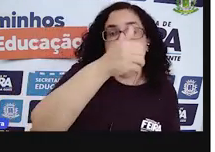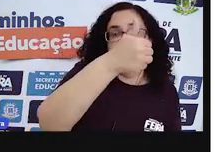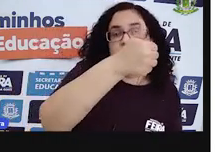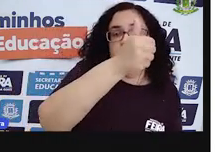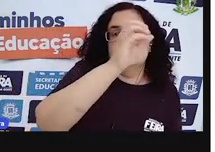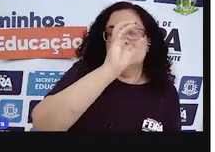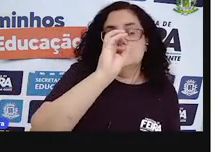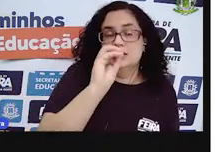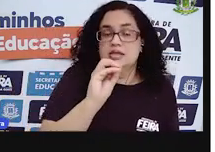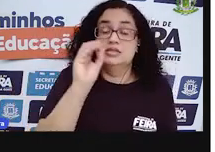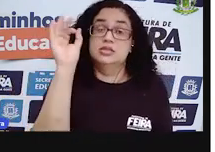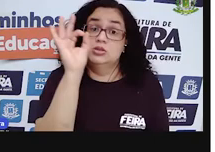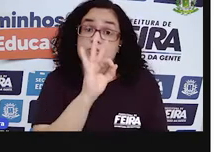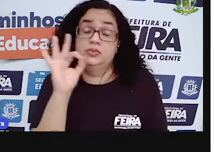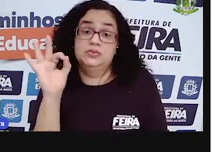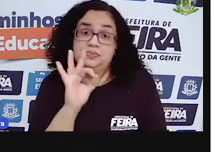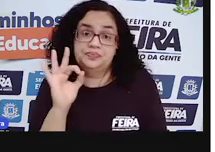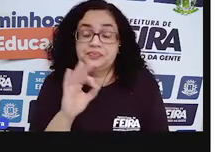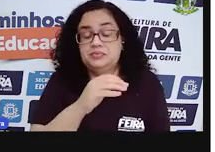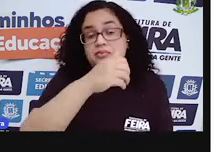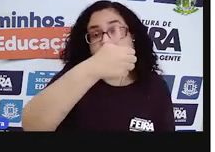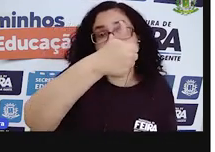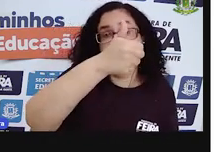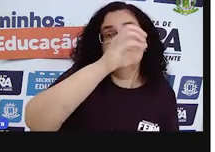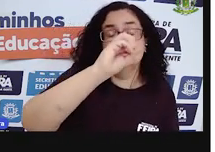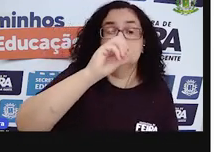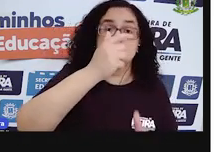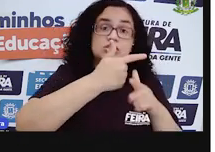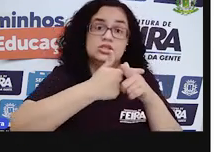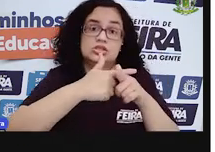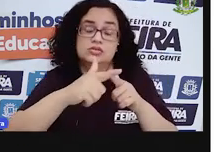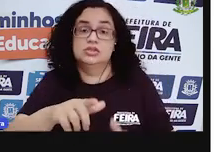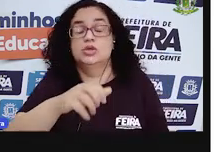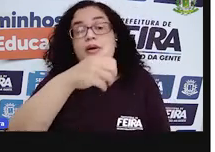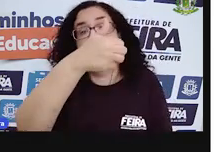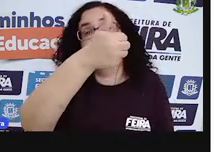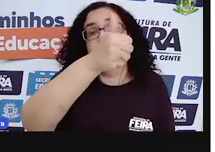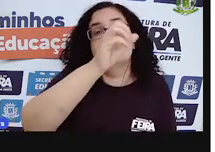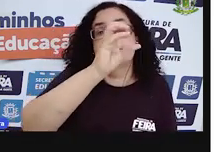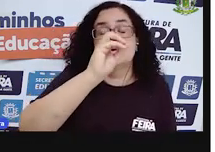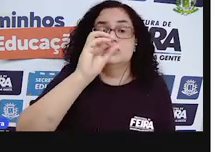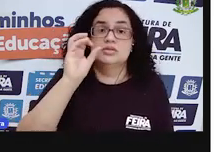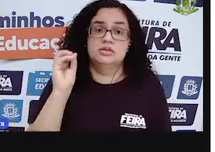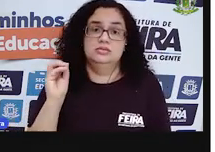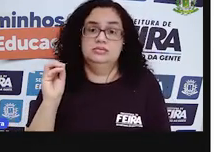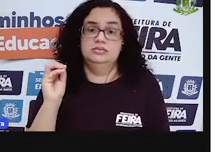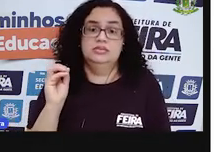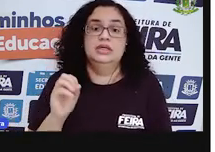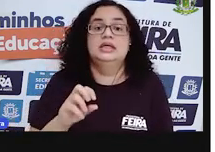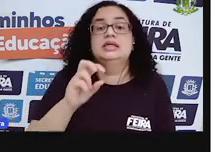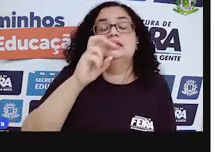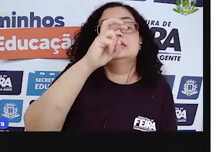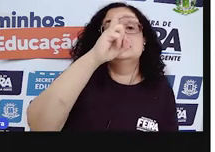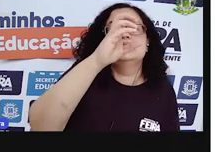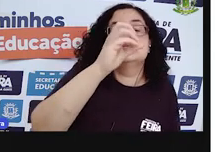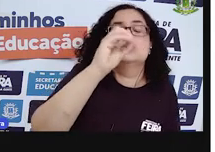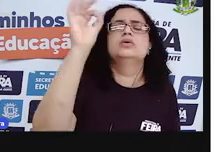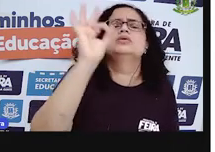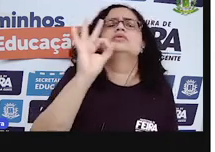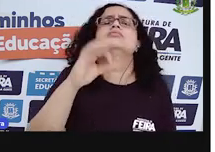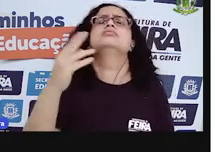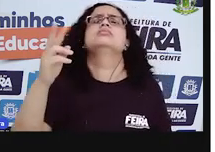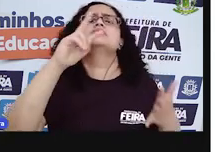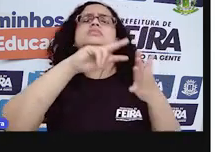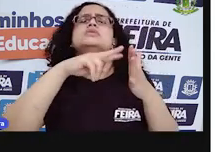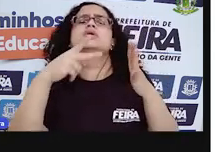dez porcento 10 dividido por 100 em cinquenta por cento